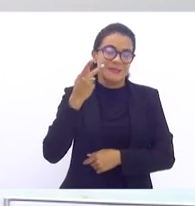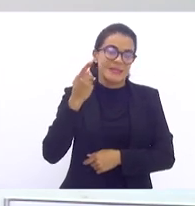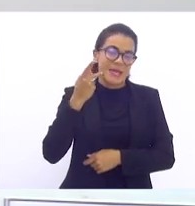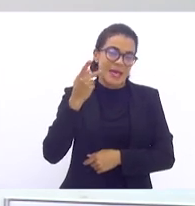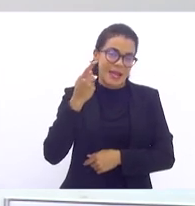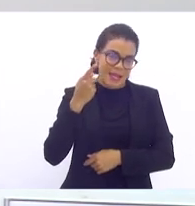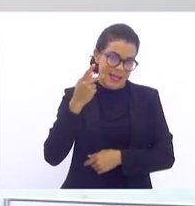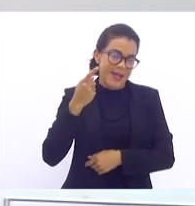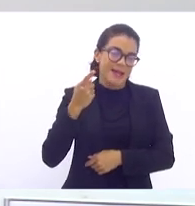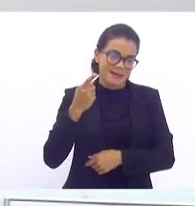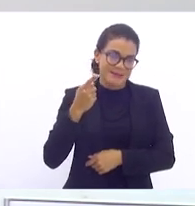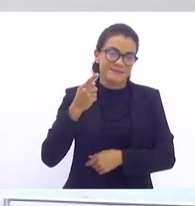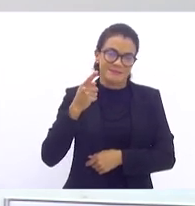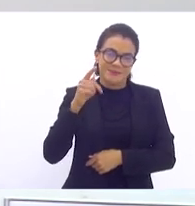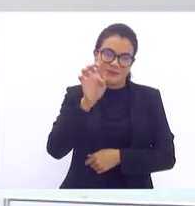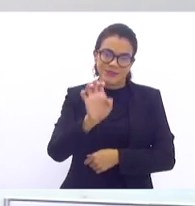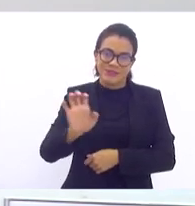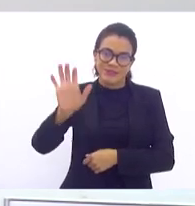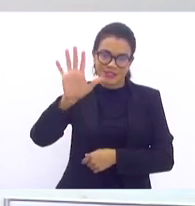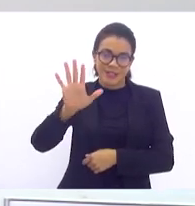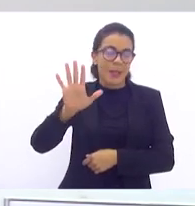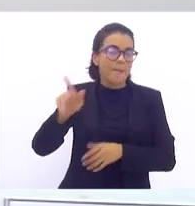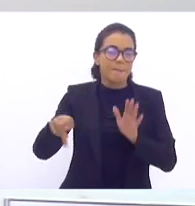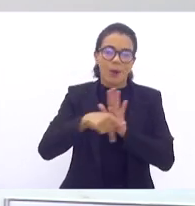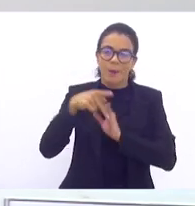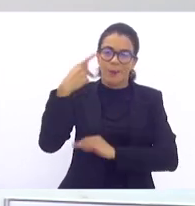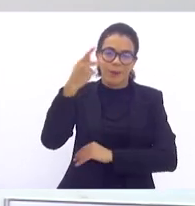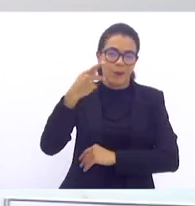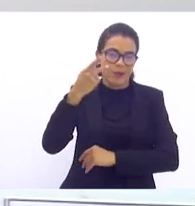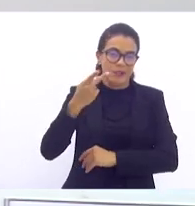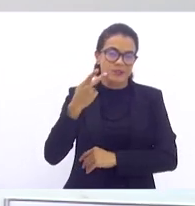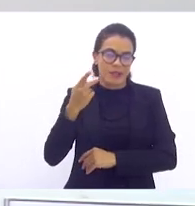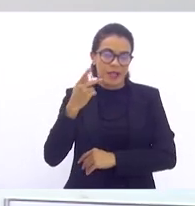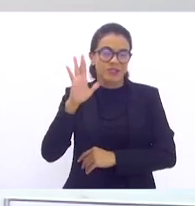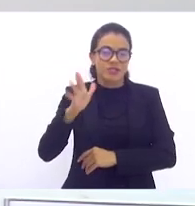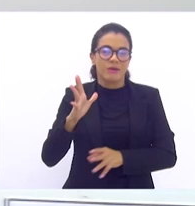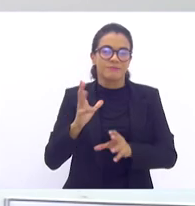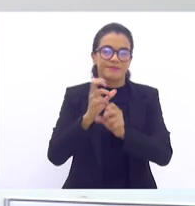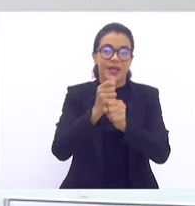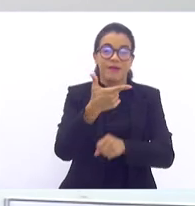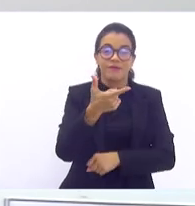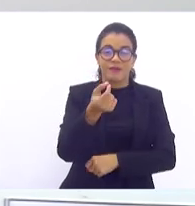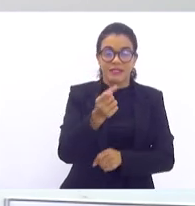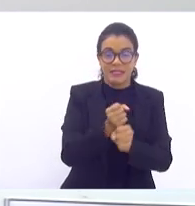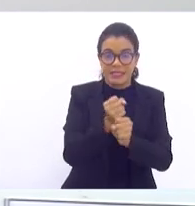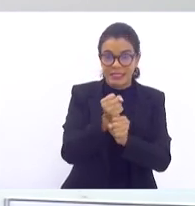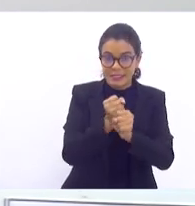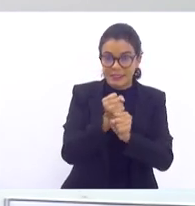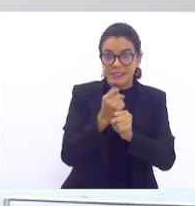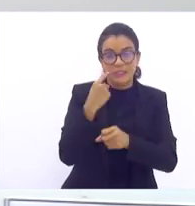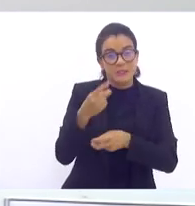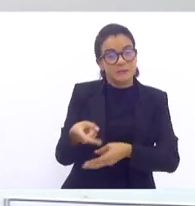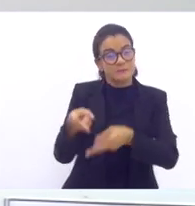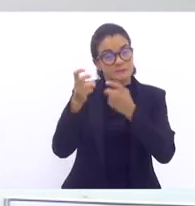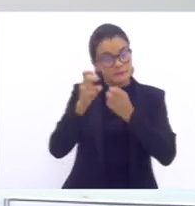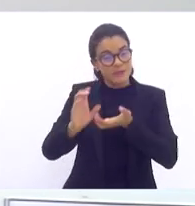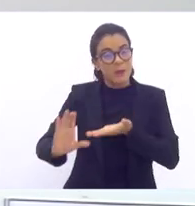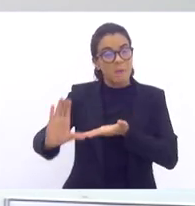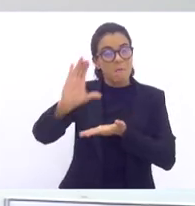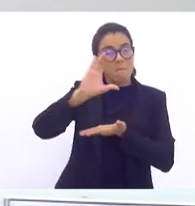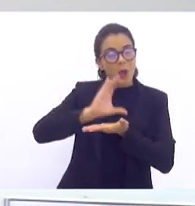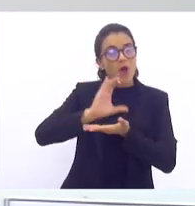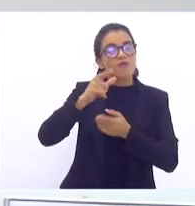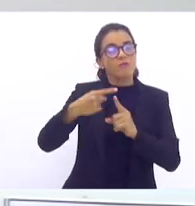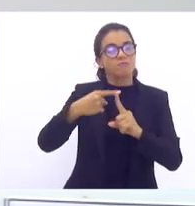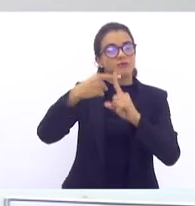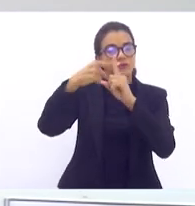E já faz parte da política ela já quase 20 anos e a gente viu que o retorno é muito foi muito positivo